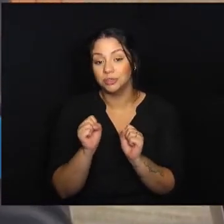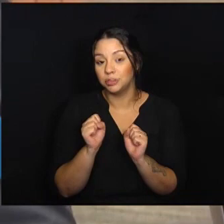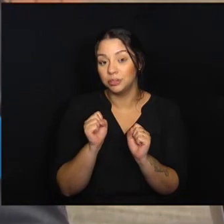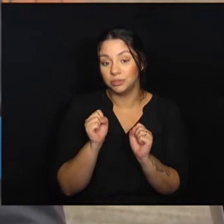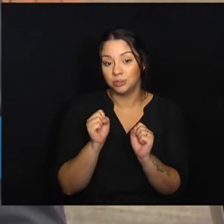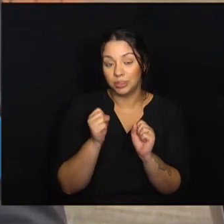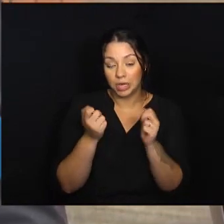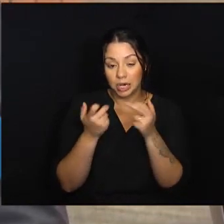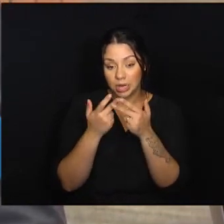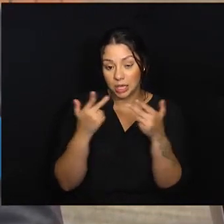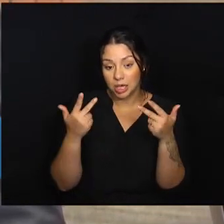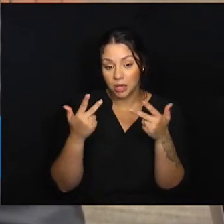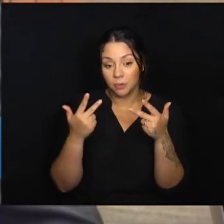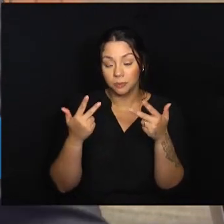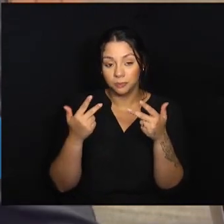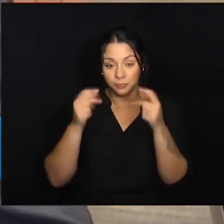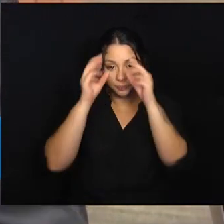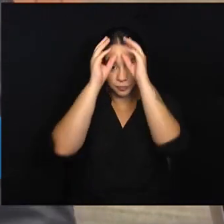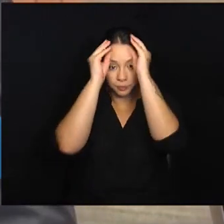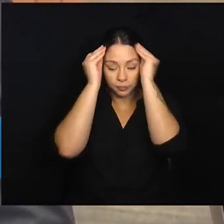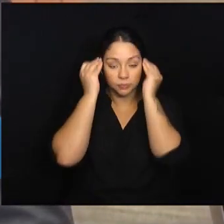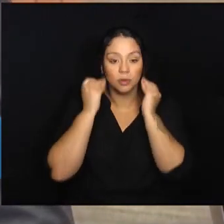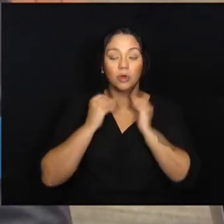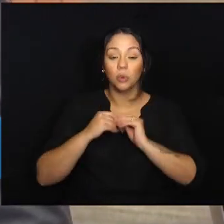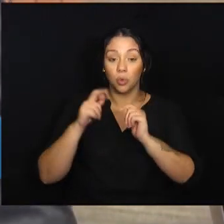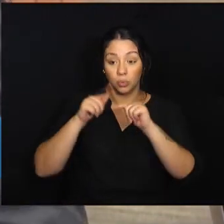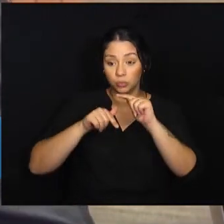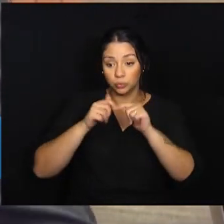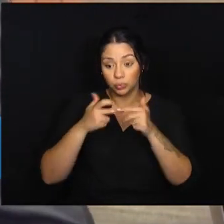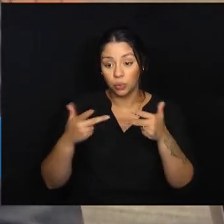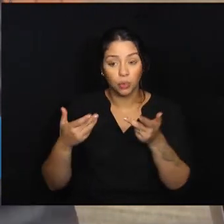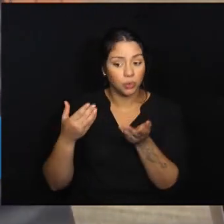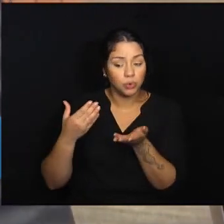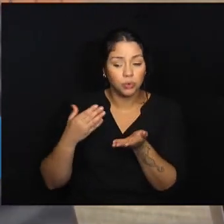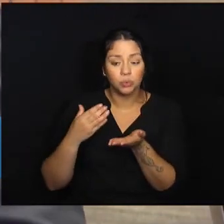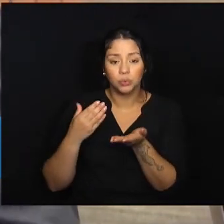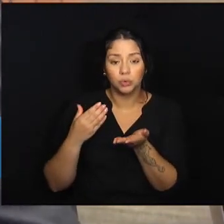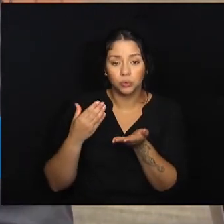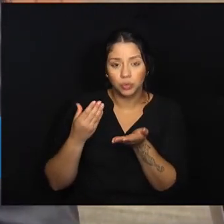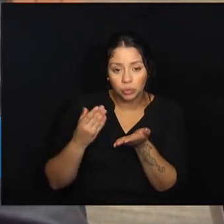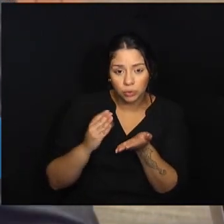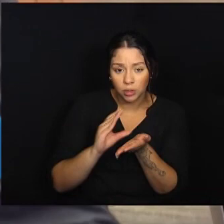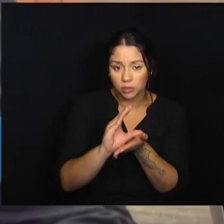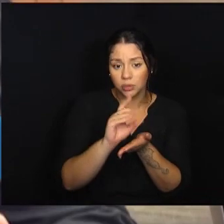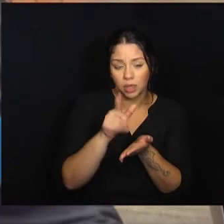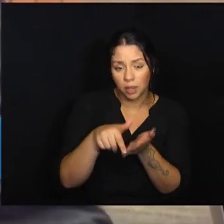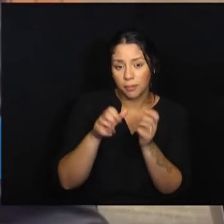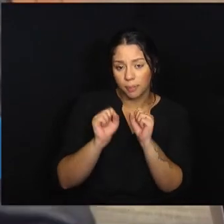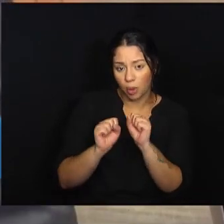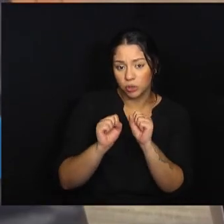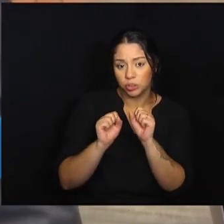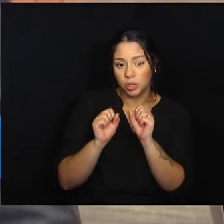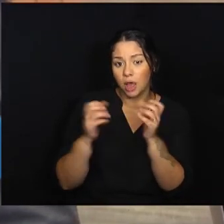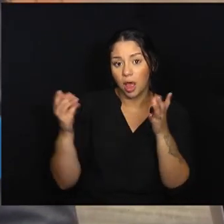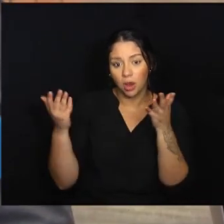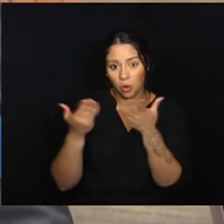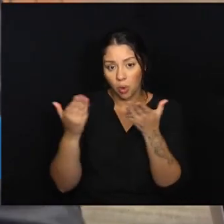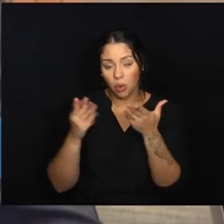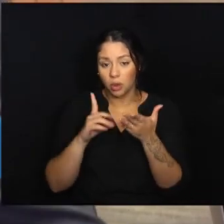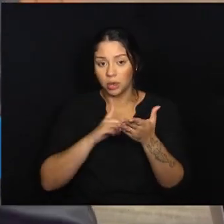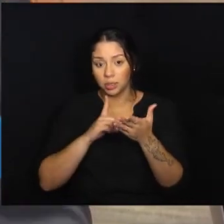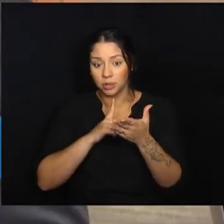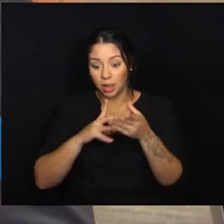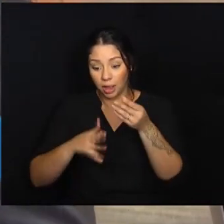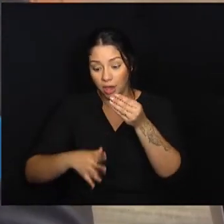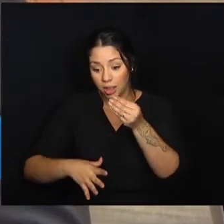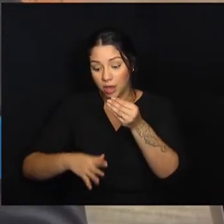parte dos recursos, né, que nos é facultado. Nós temos as